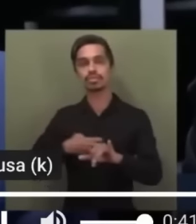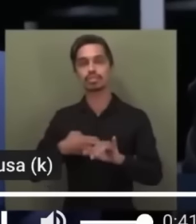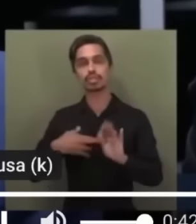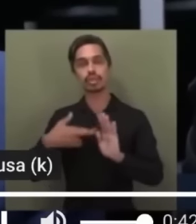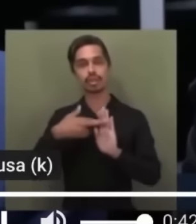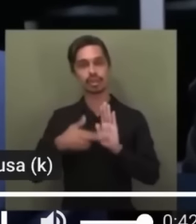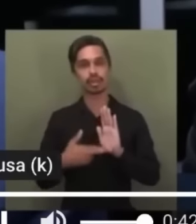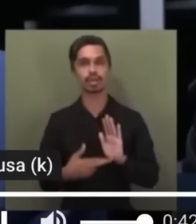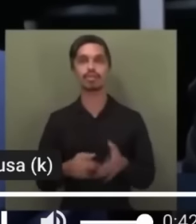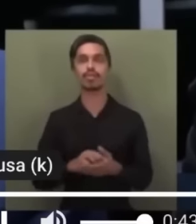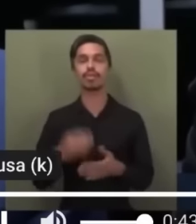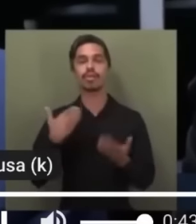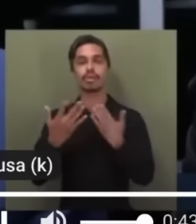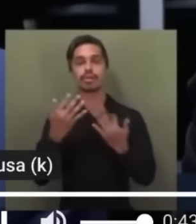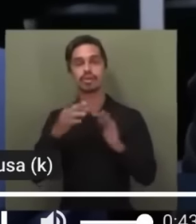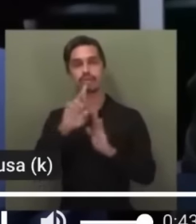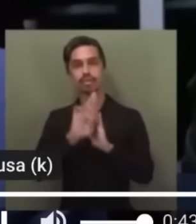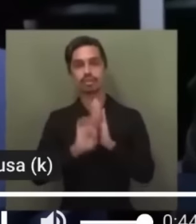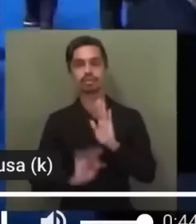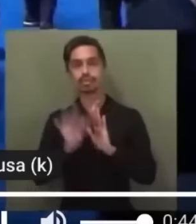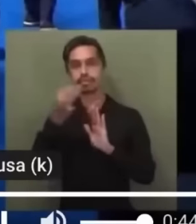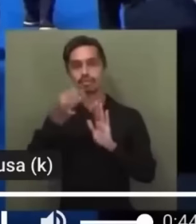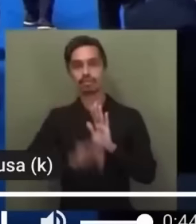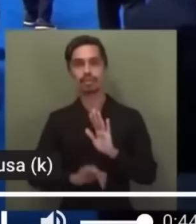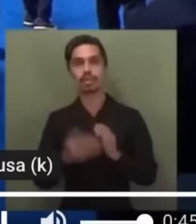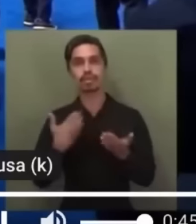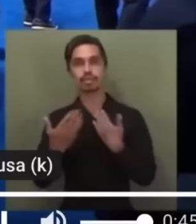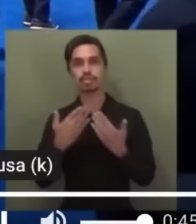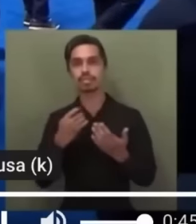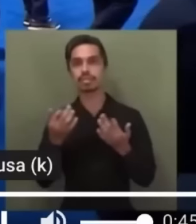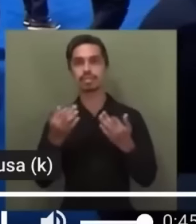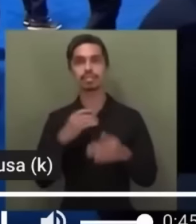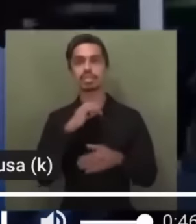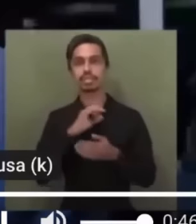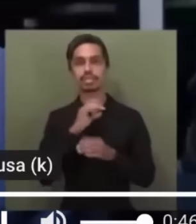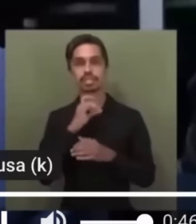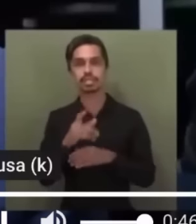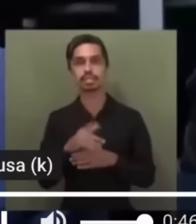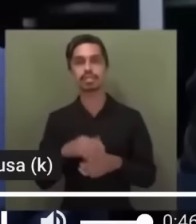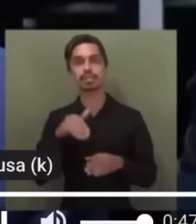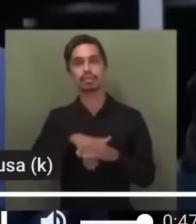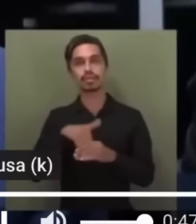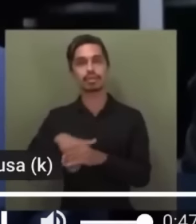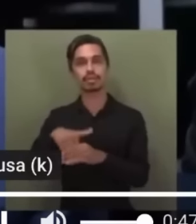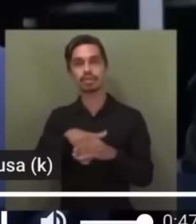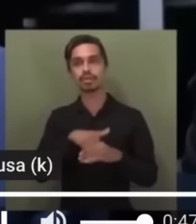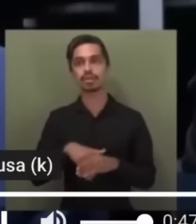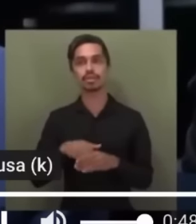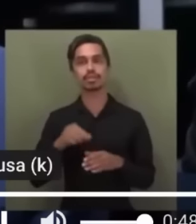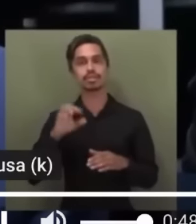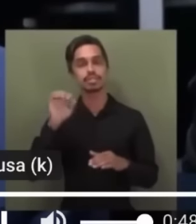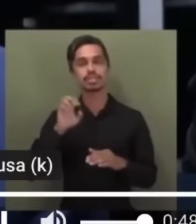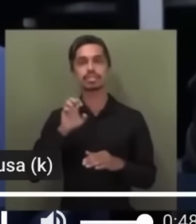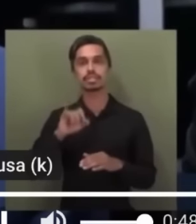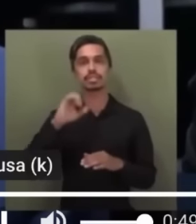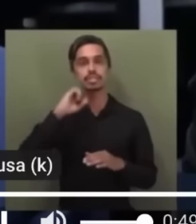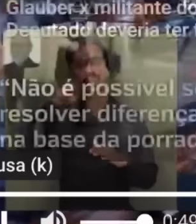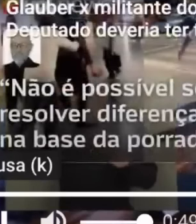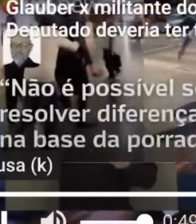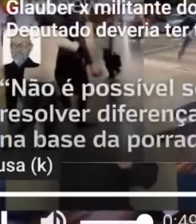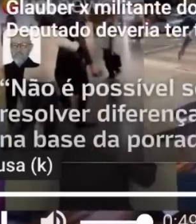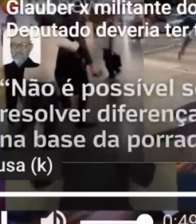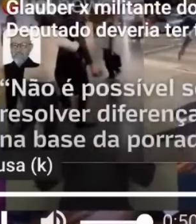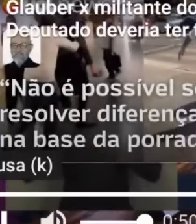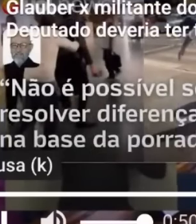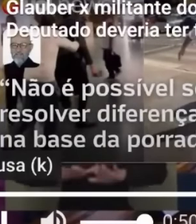discussão da redação final encerrada a discussão em votação as senadoras e os senadores que aprovam permaneça